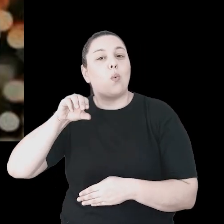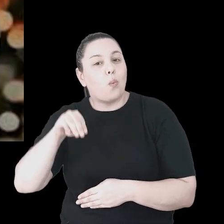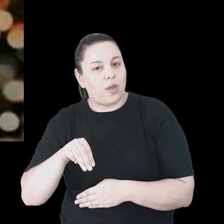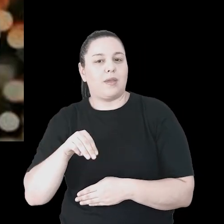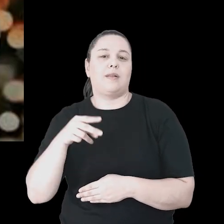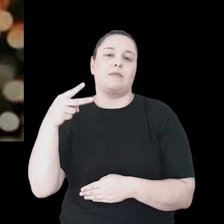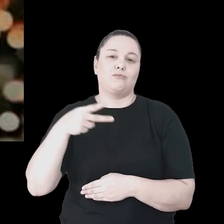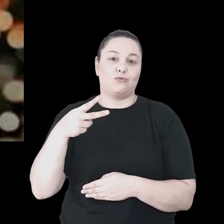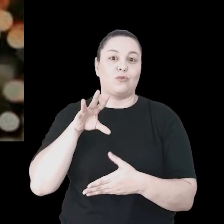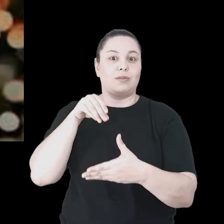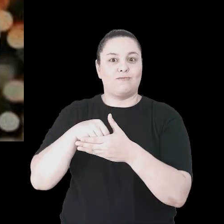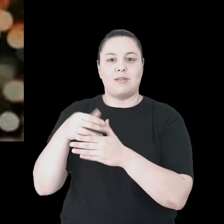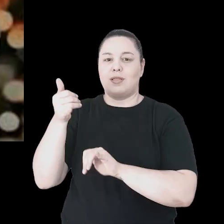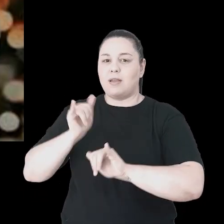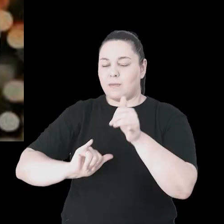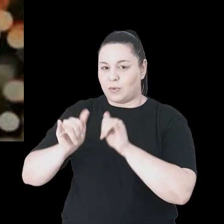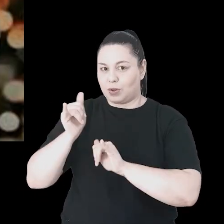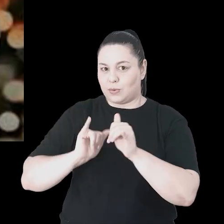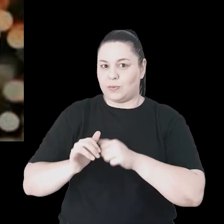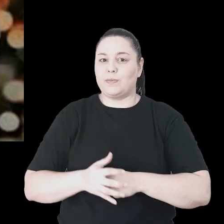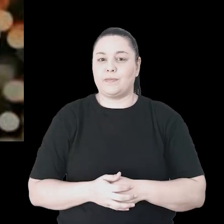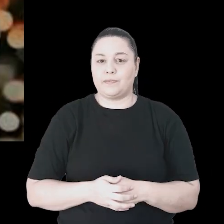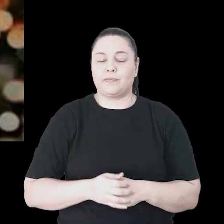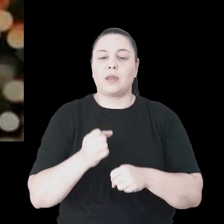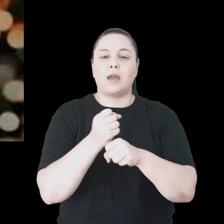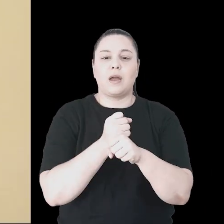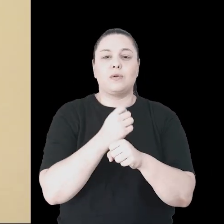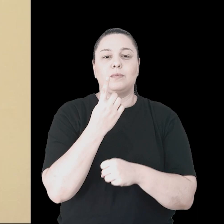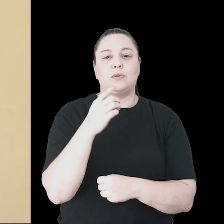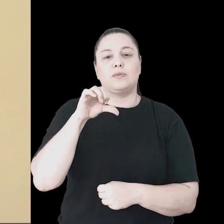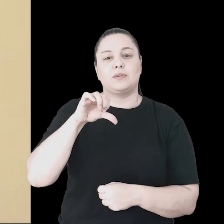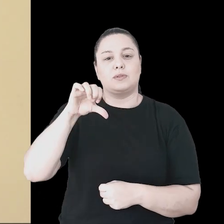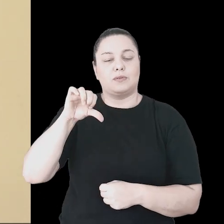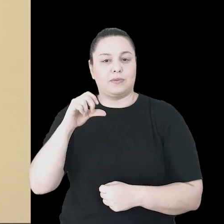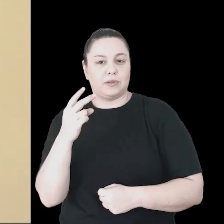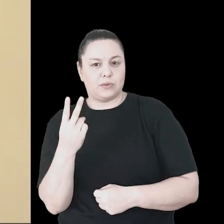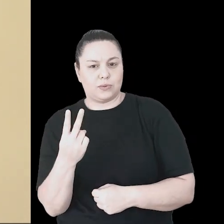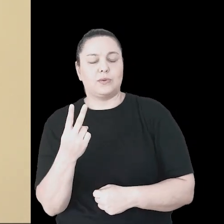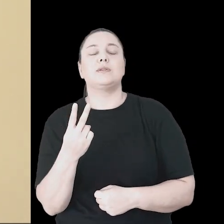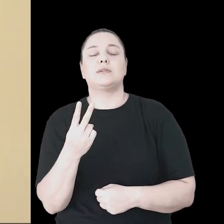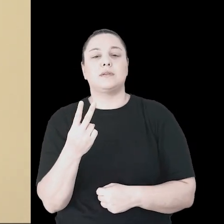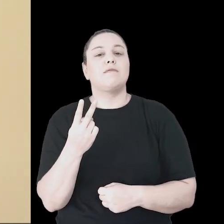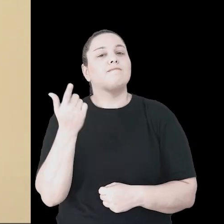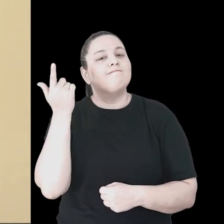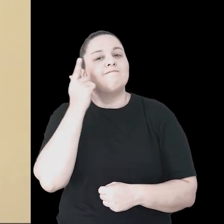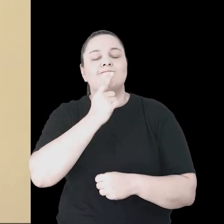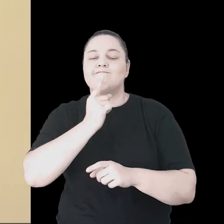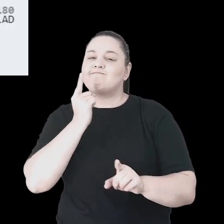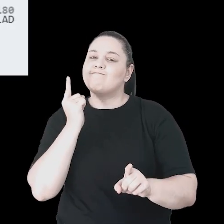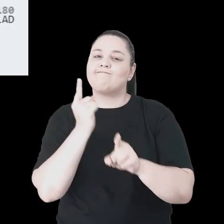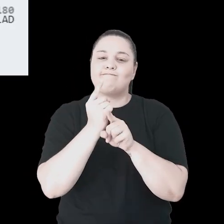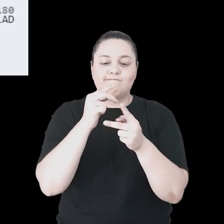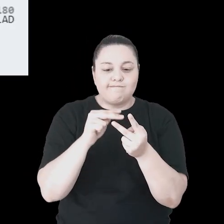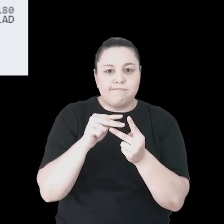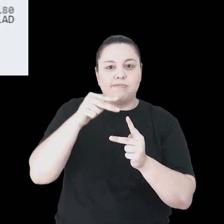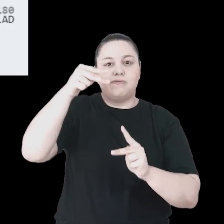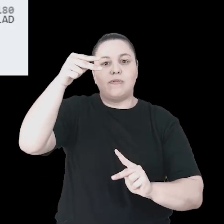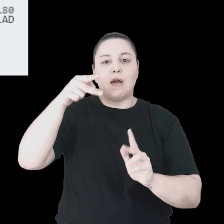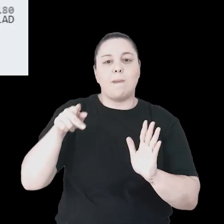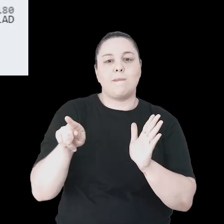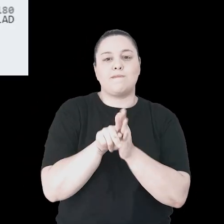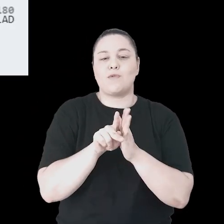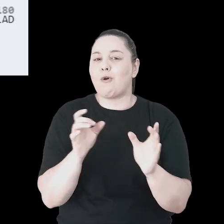William Ward, em um laboratório de Cormier. Em 1992, foi estabelecida a